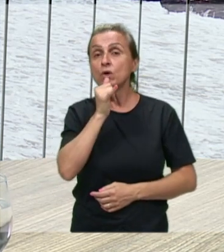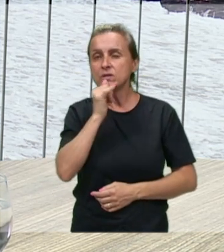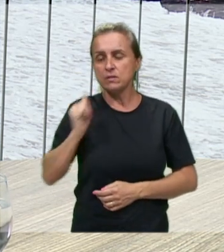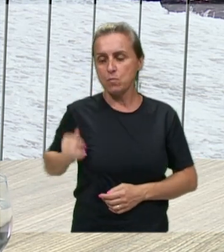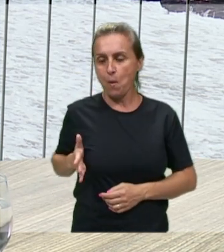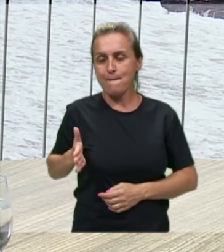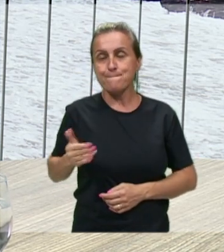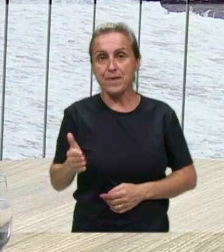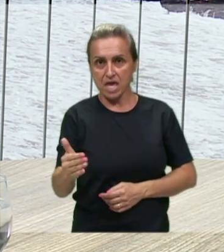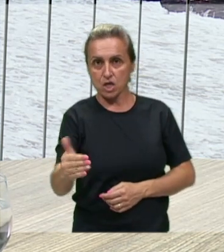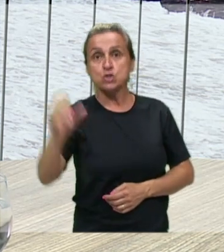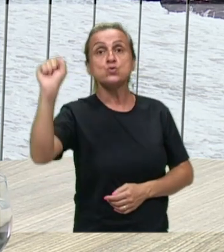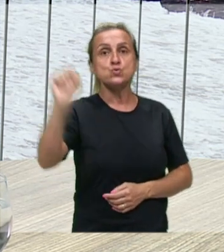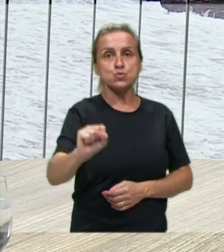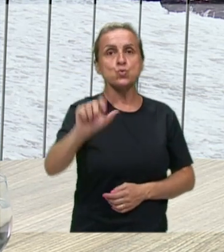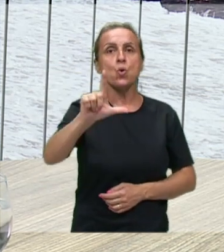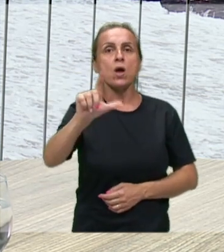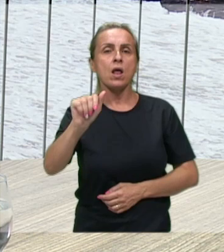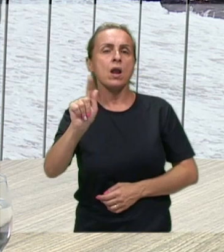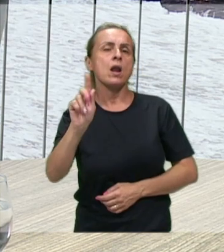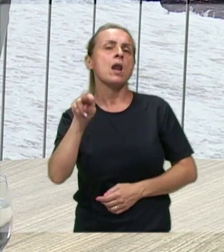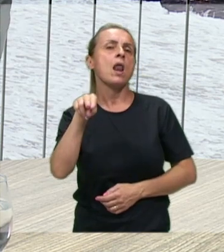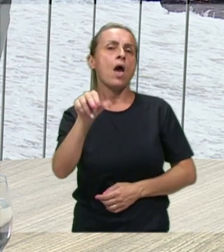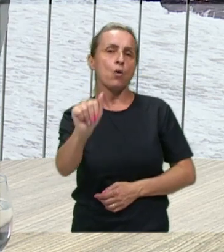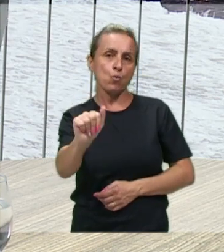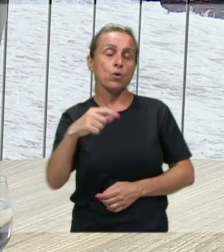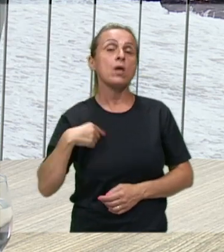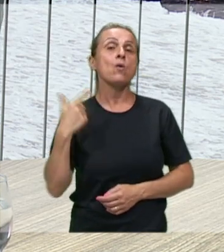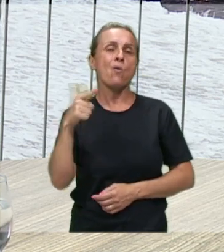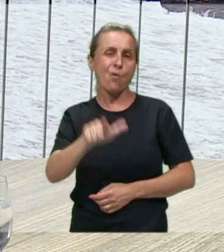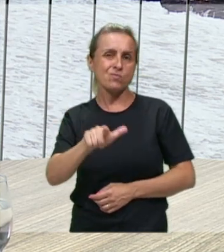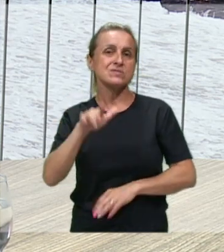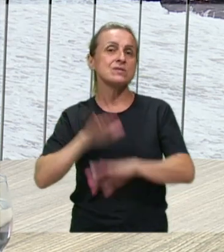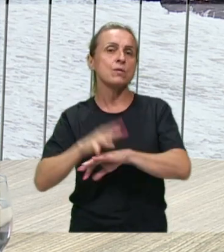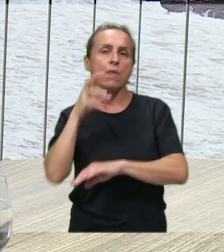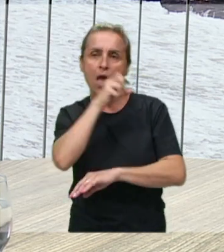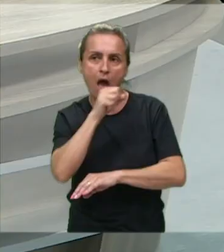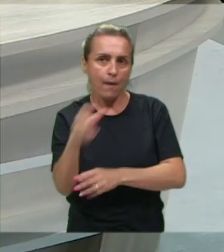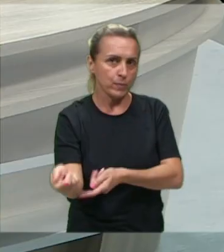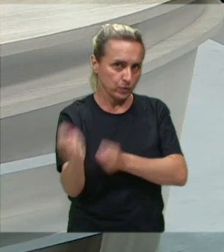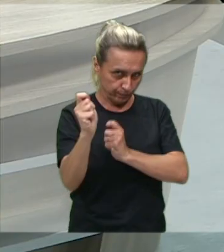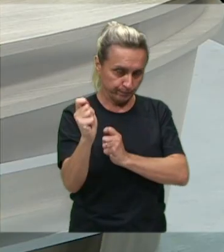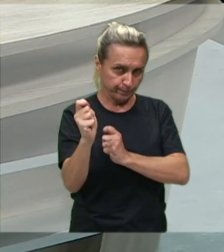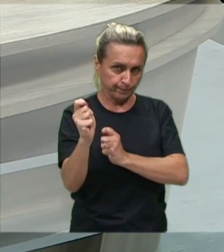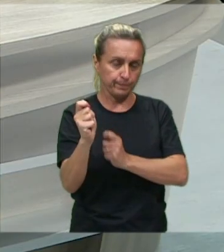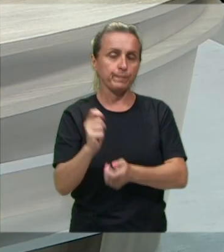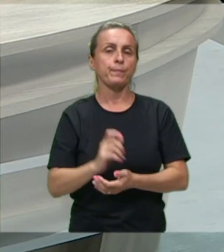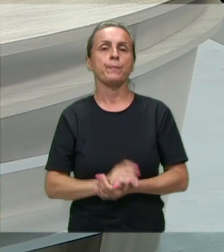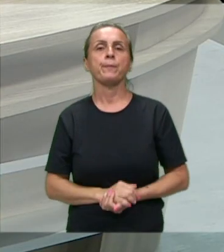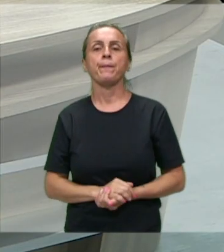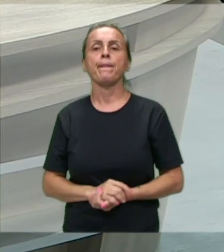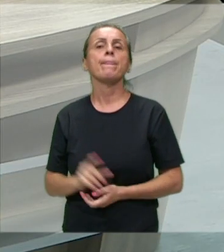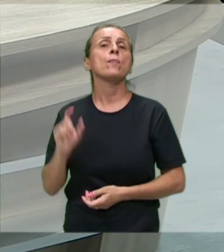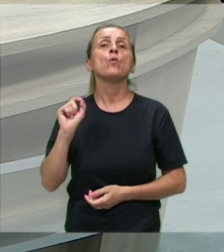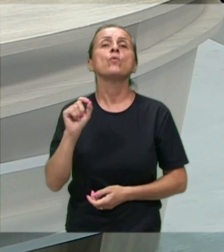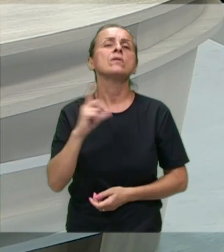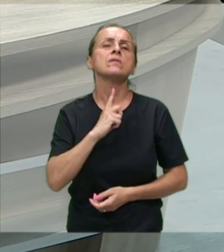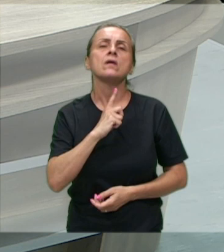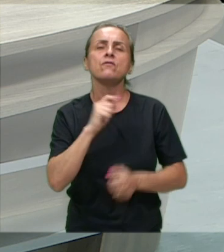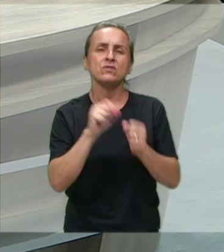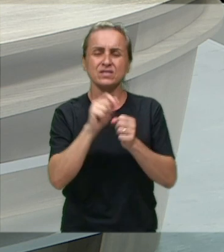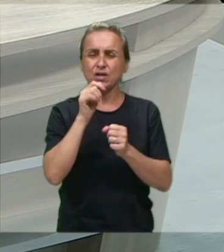eu consigo em menos viagem e capturar. O que o governo tem que fazer, principalmente, vou dar um exemplo